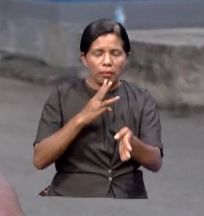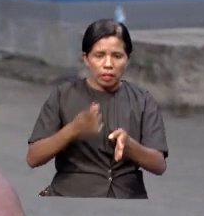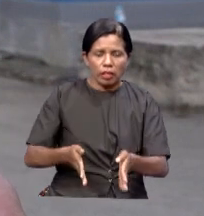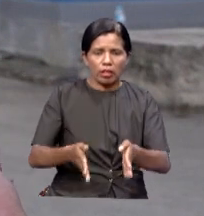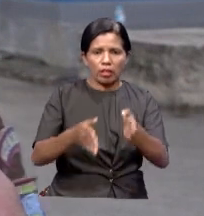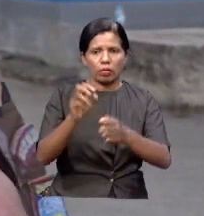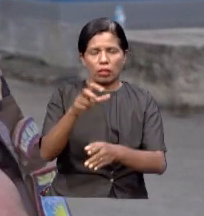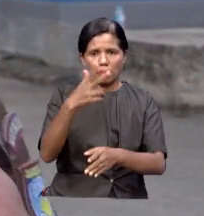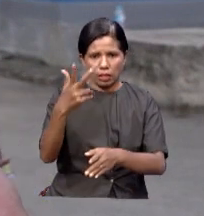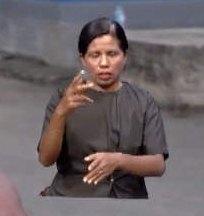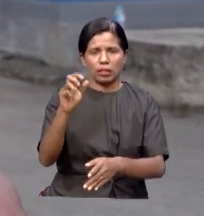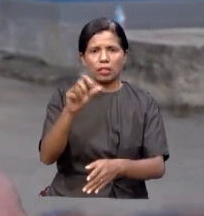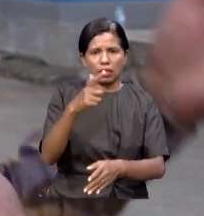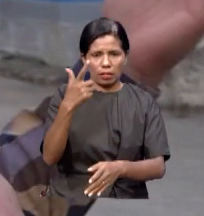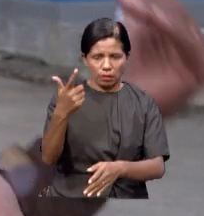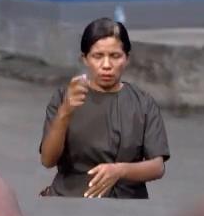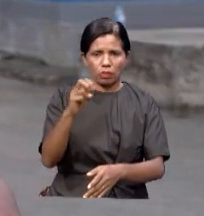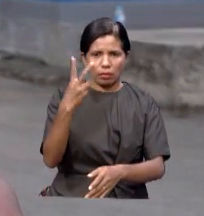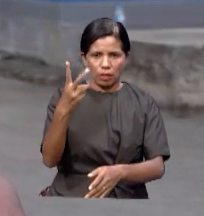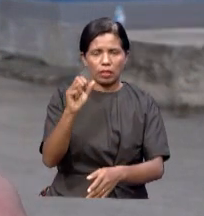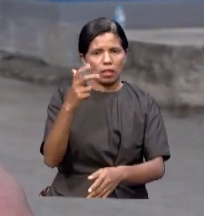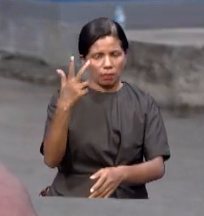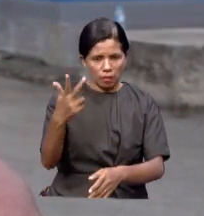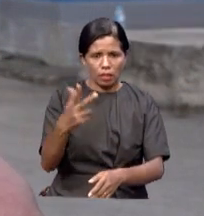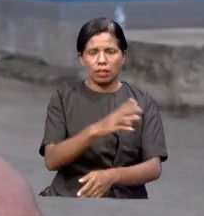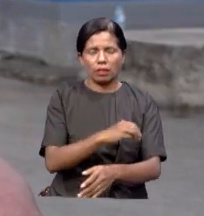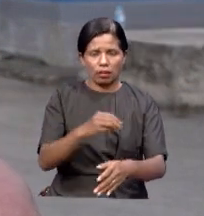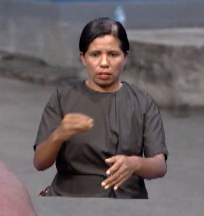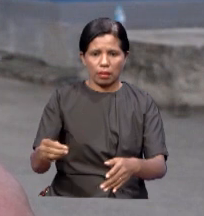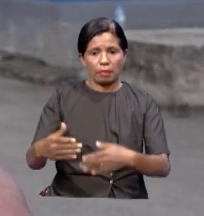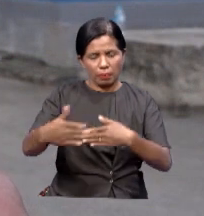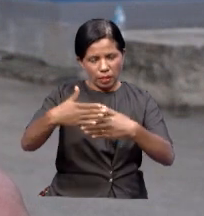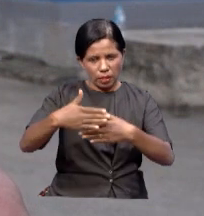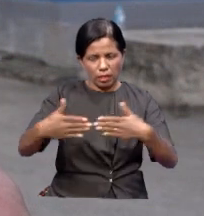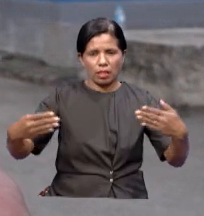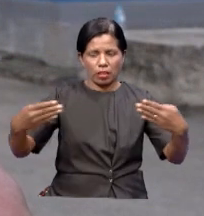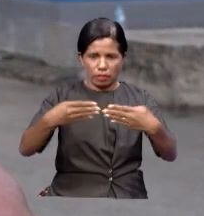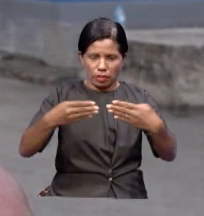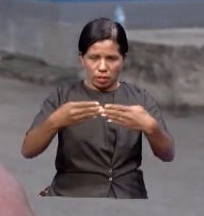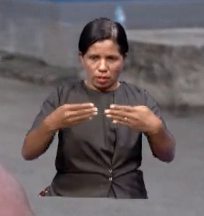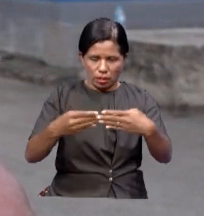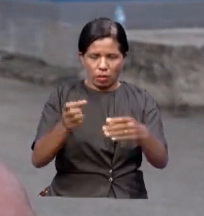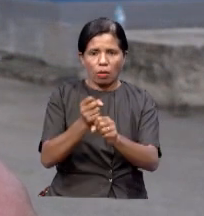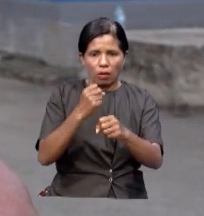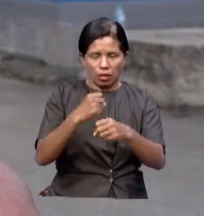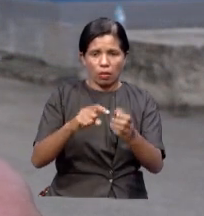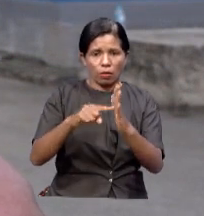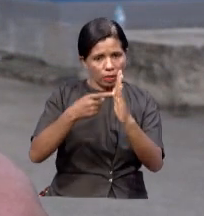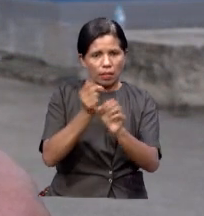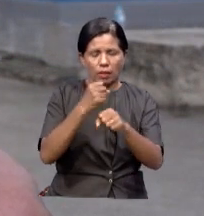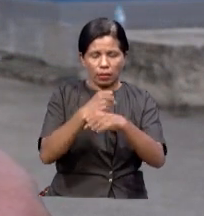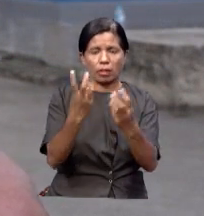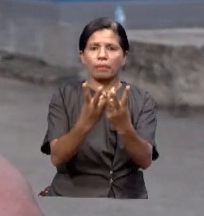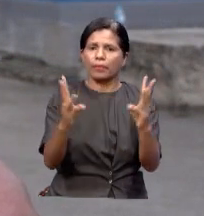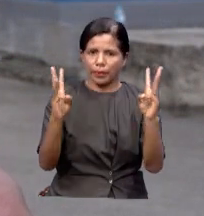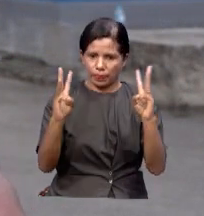13, badut area badut mian tume kara kara mata mata ini sirah sirah komesa halu dau kono. Portanto ami sinti